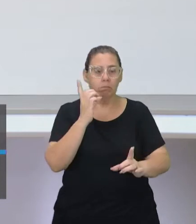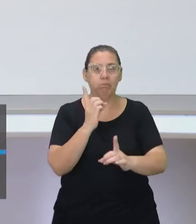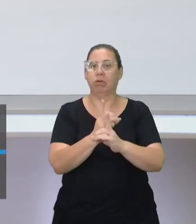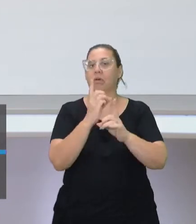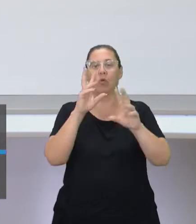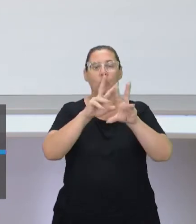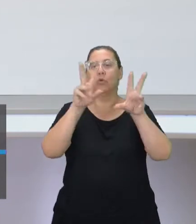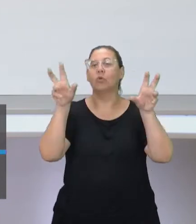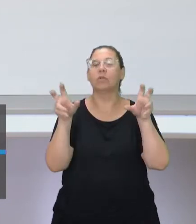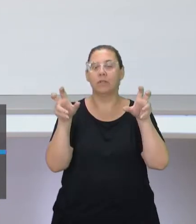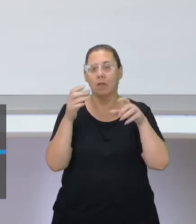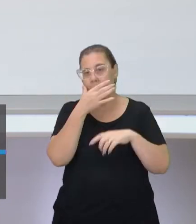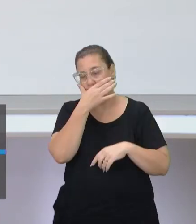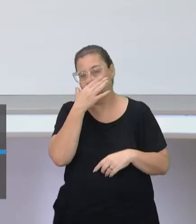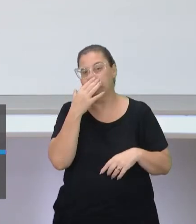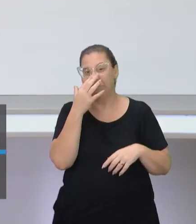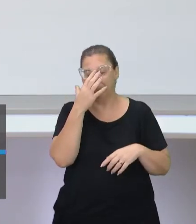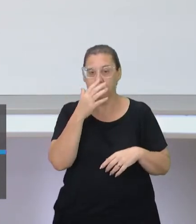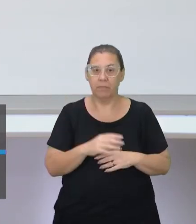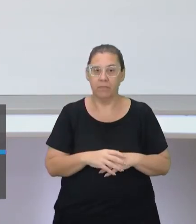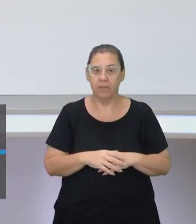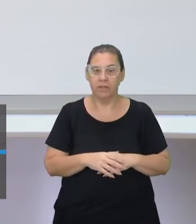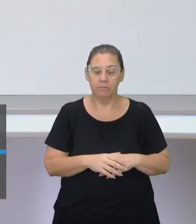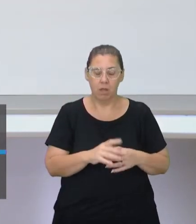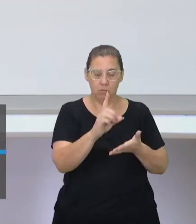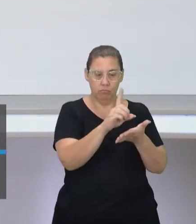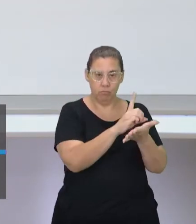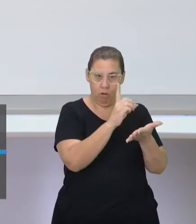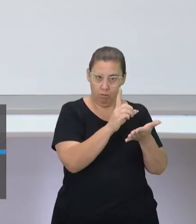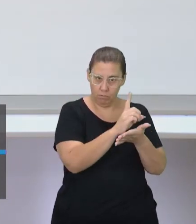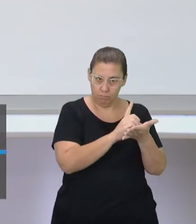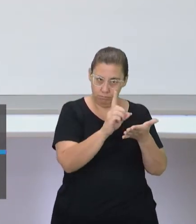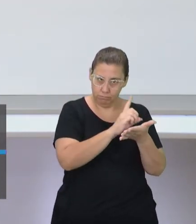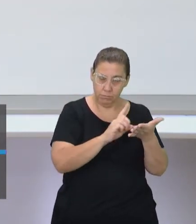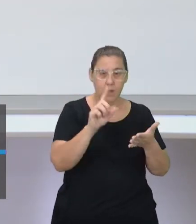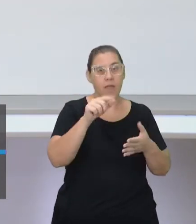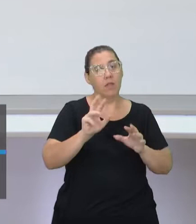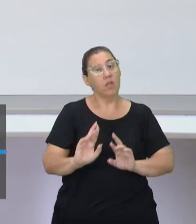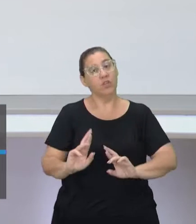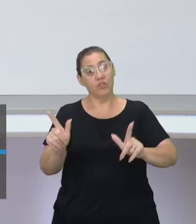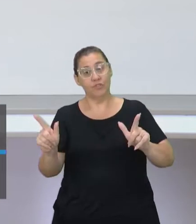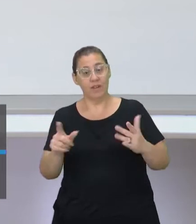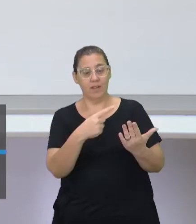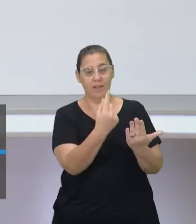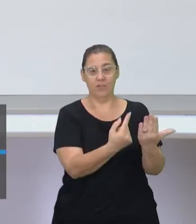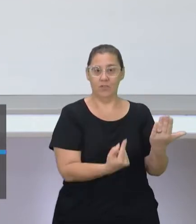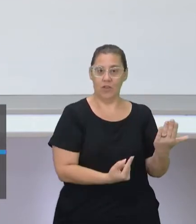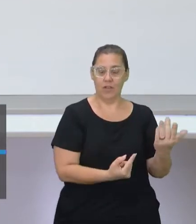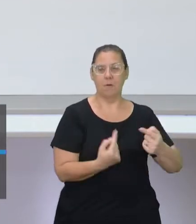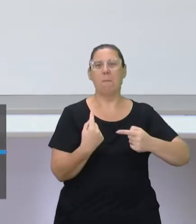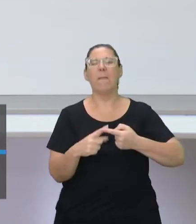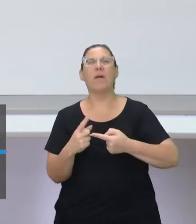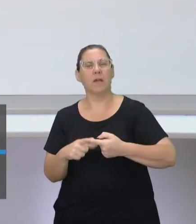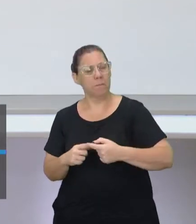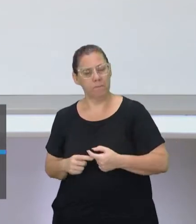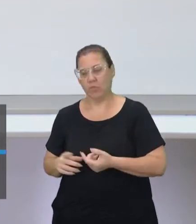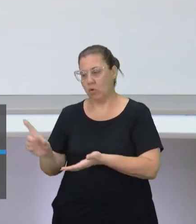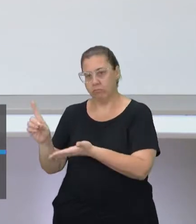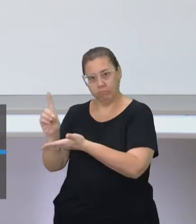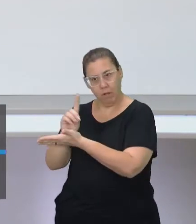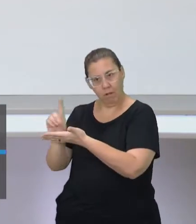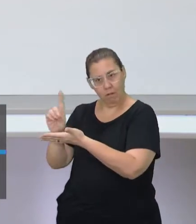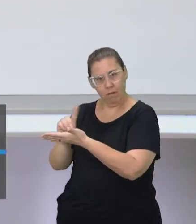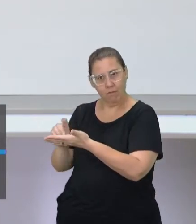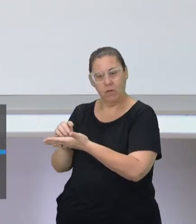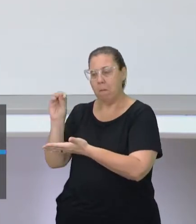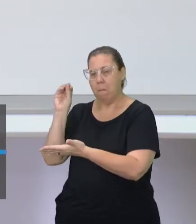sobre o tema etnocentrismo. O diário de bordo, ele é diferente do caderno. Por quê? Porque no diário de bordo você